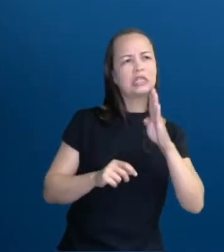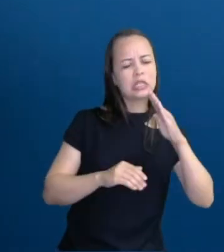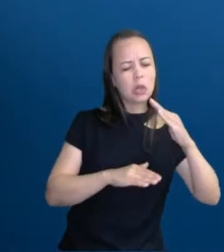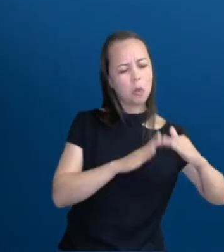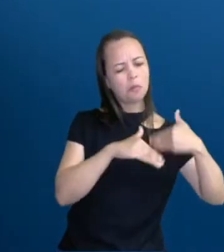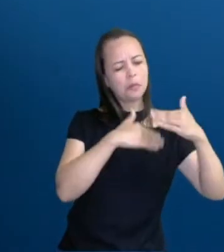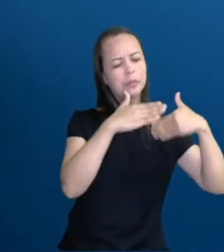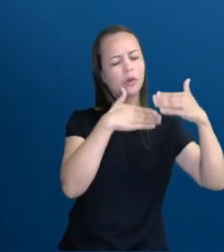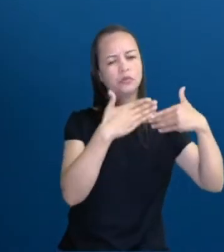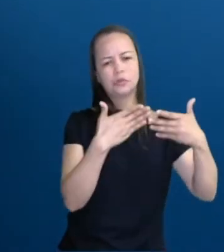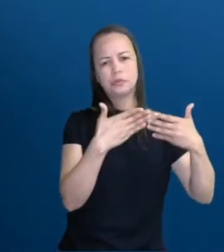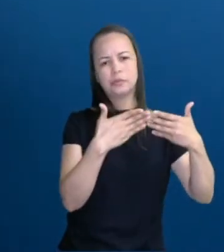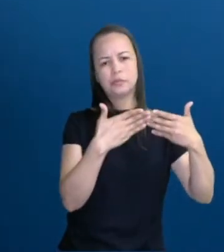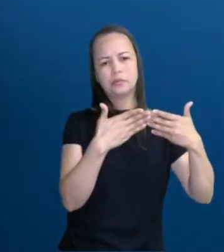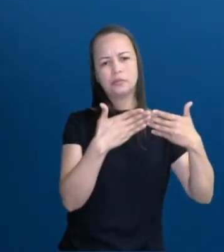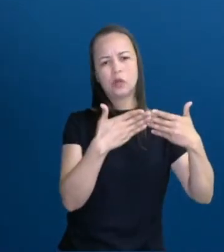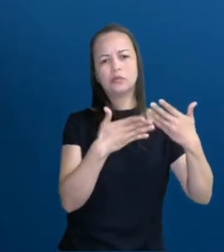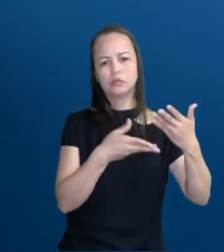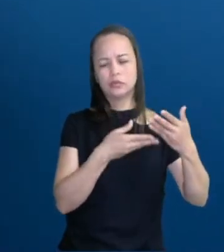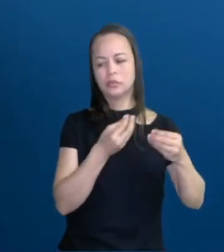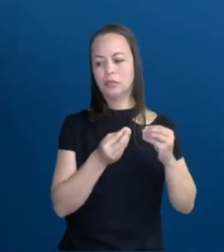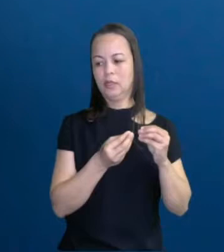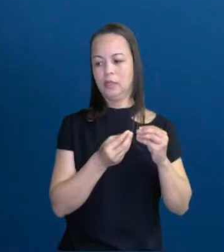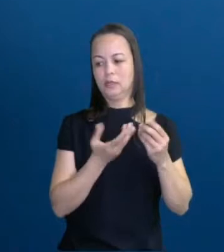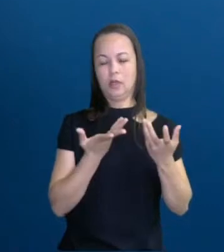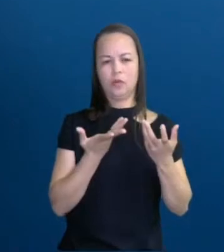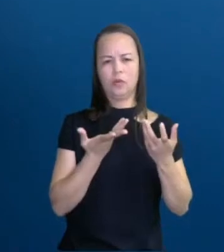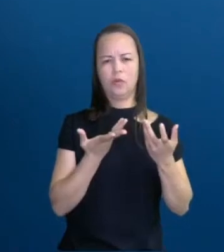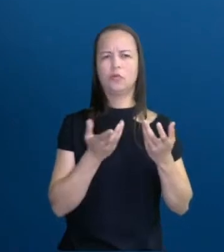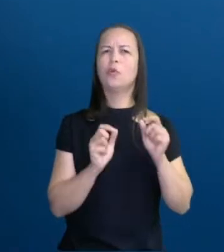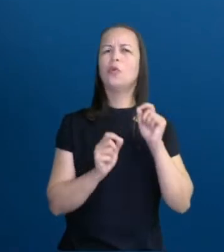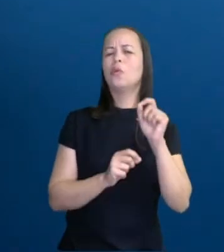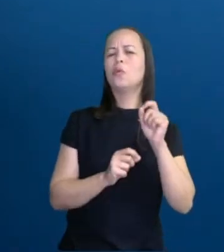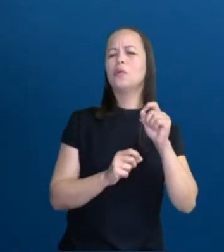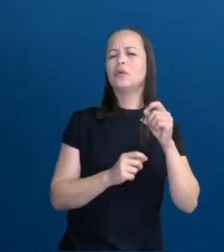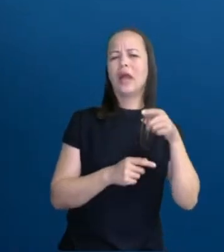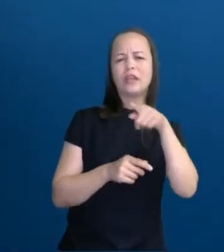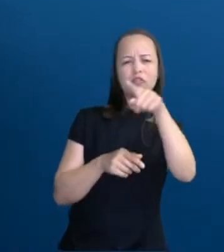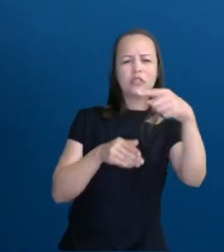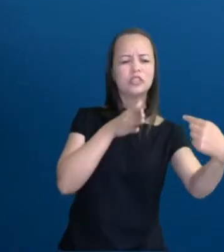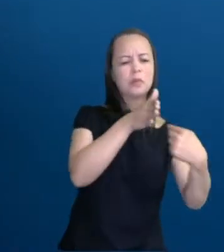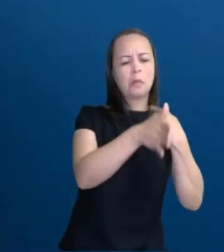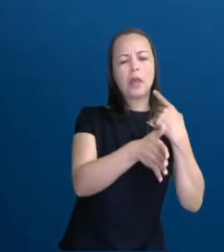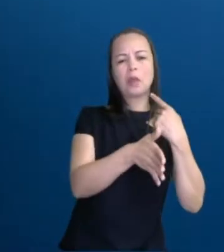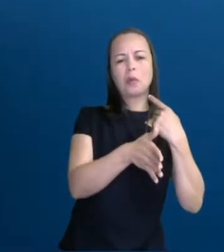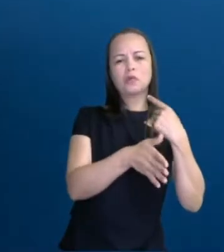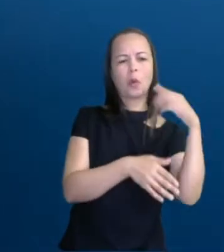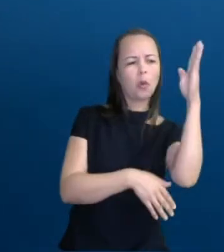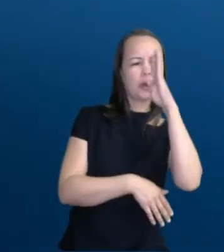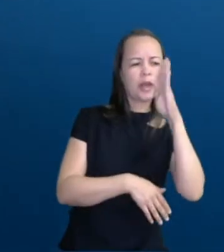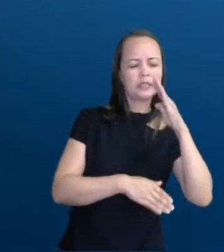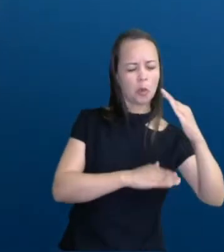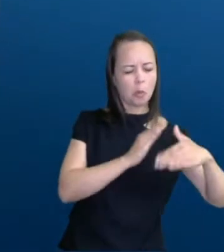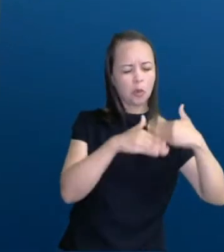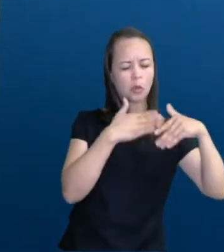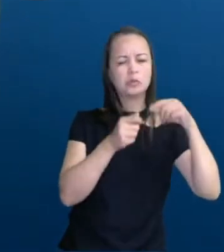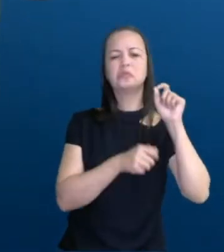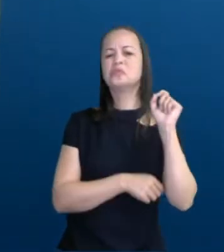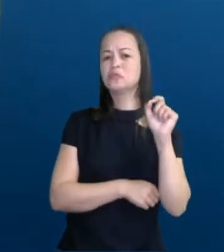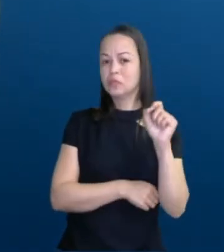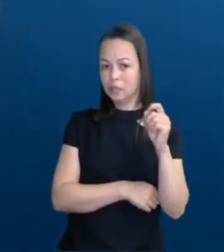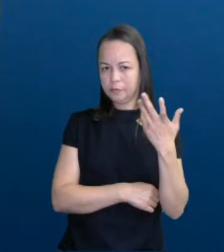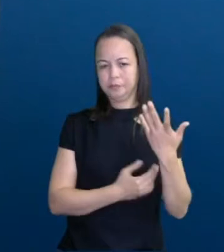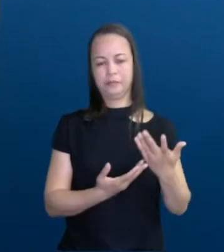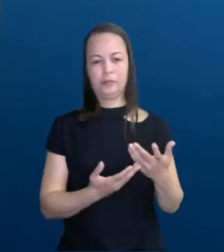para vocês, o Brasil produz, vocês vão perguntar, o Brasil produz o quê? Percebam que o verbo